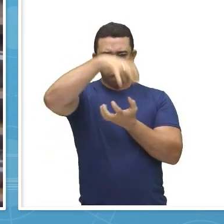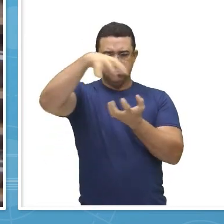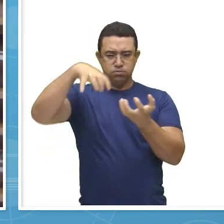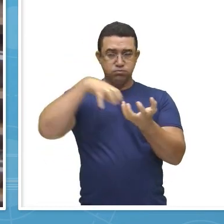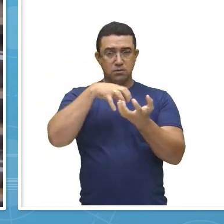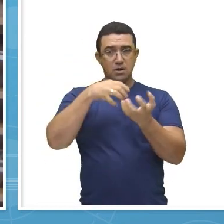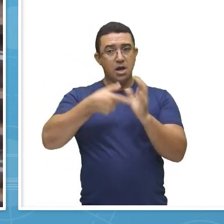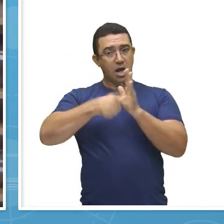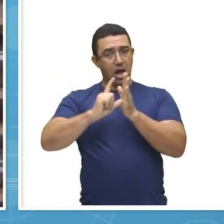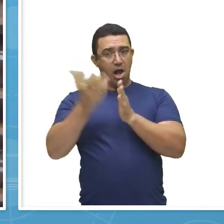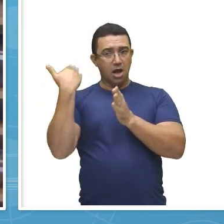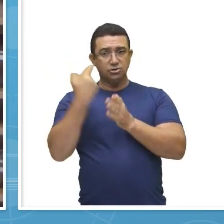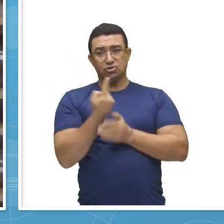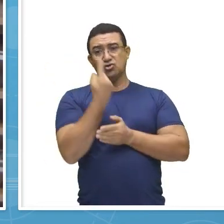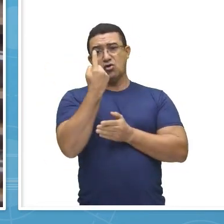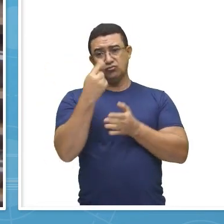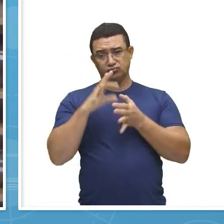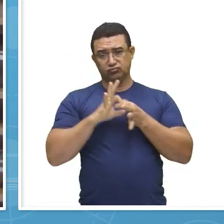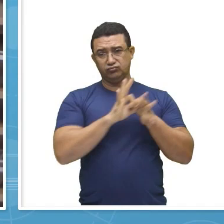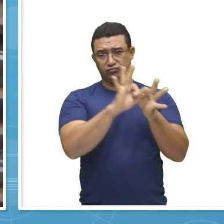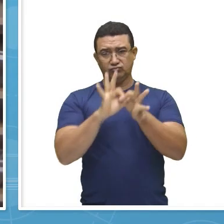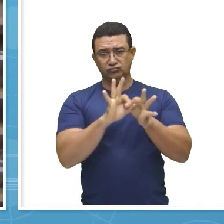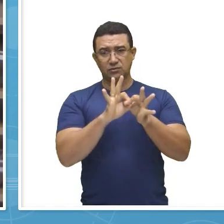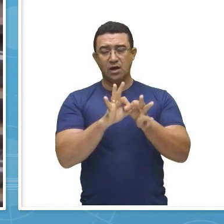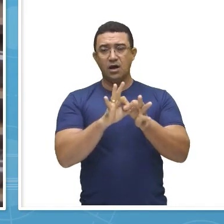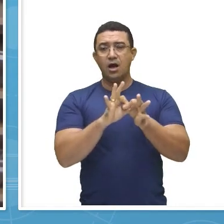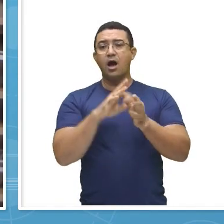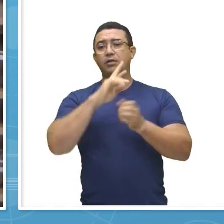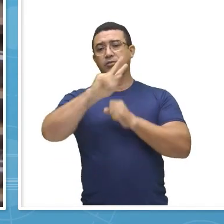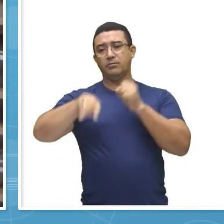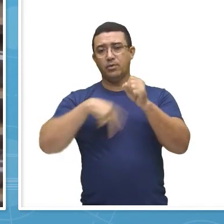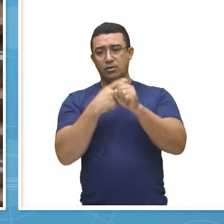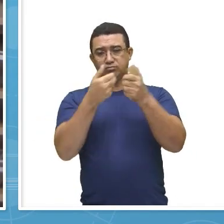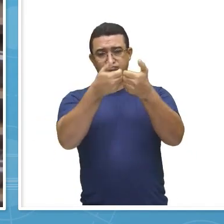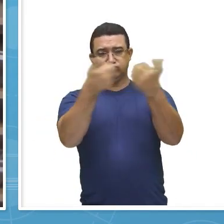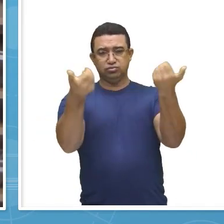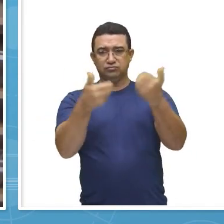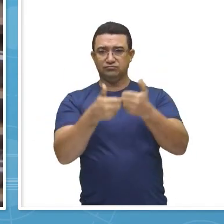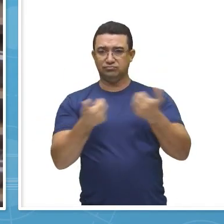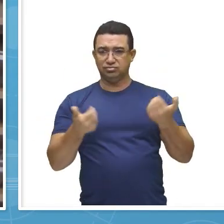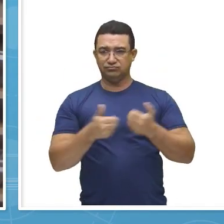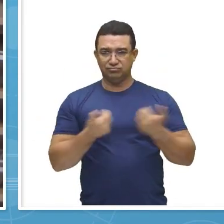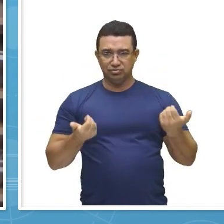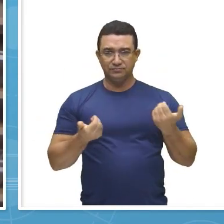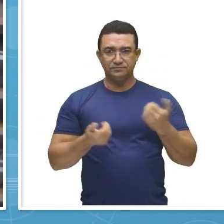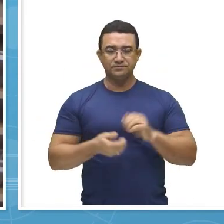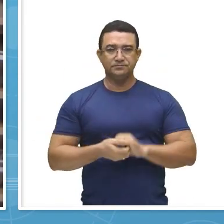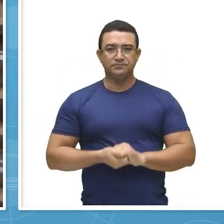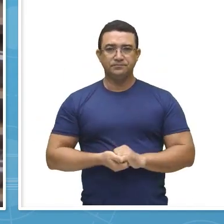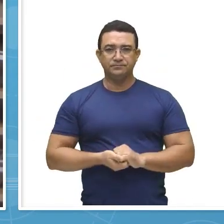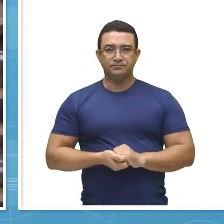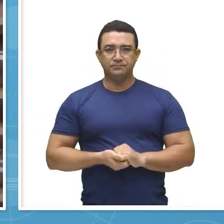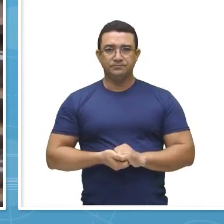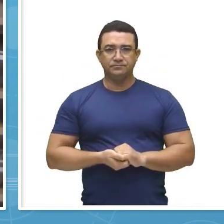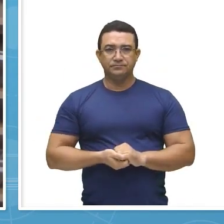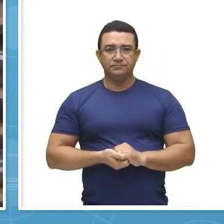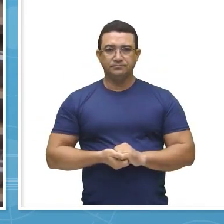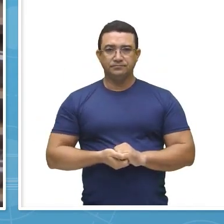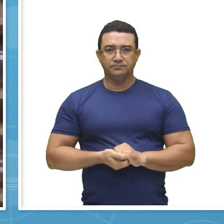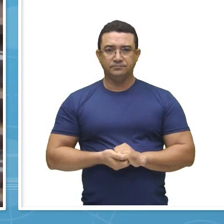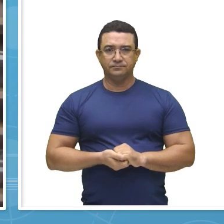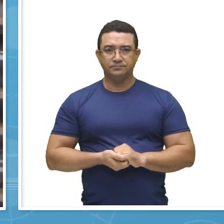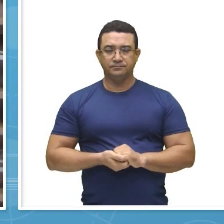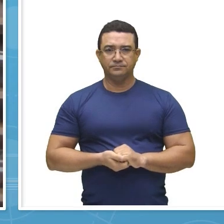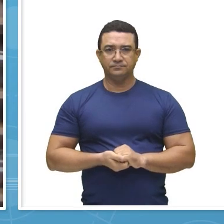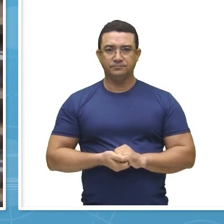gente tem essa extensão grande da Pangeia. E aí depois, né, quando eu falo, são milhões e milhões de anos, tá bom?